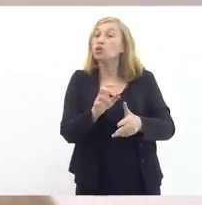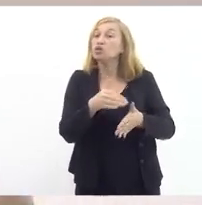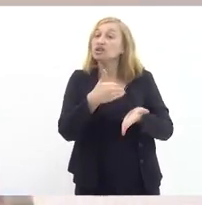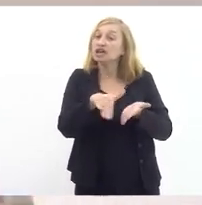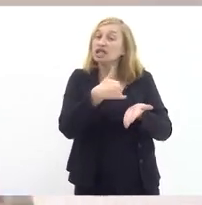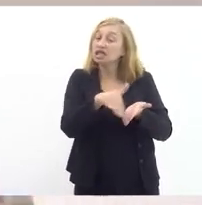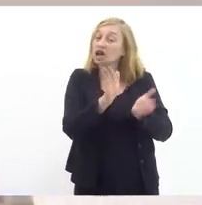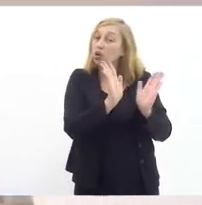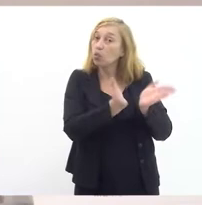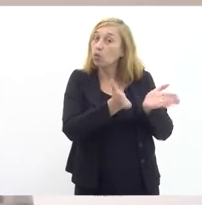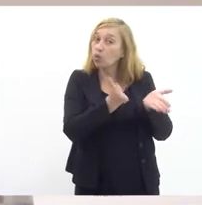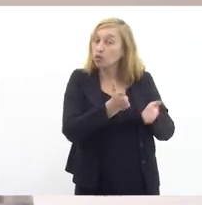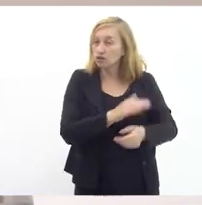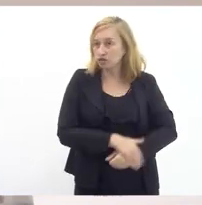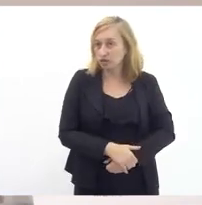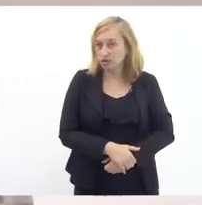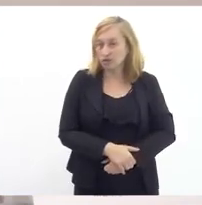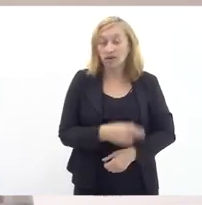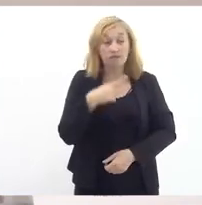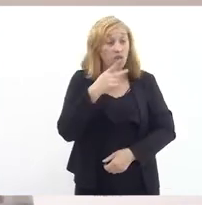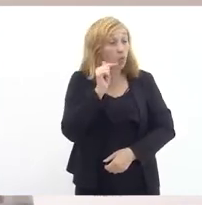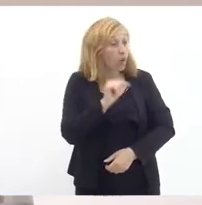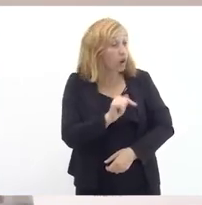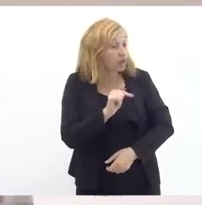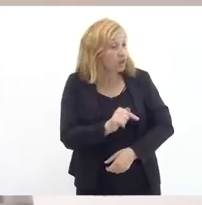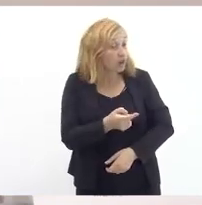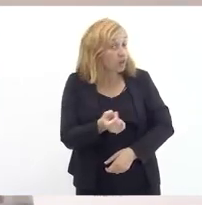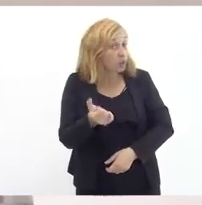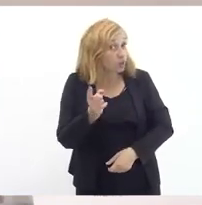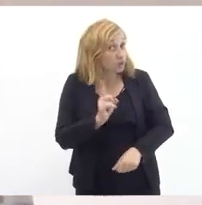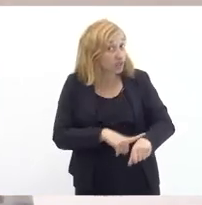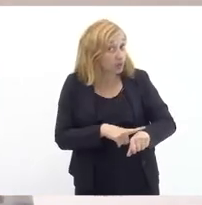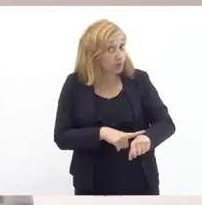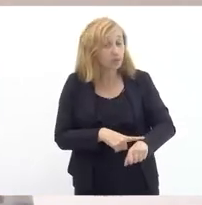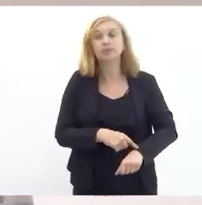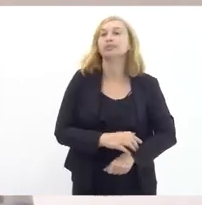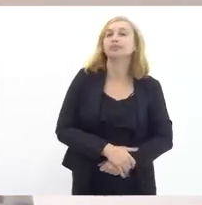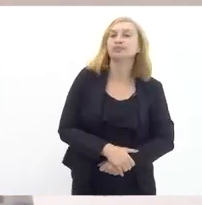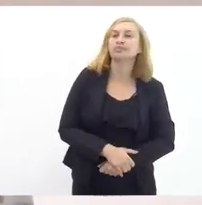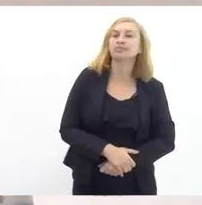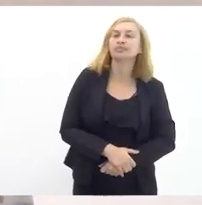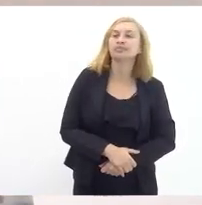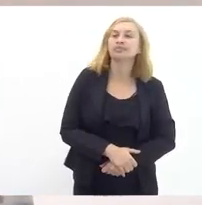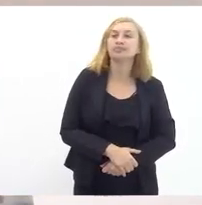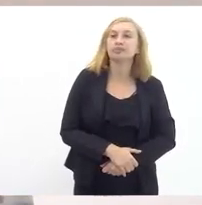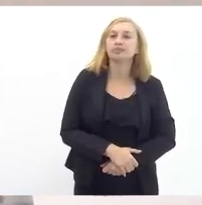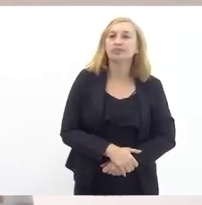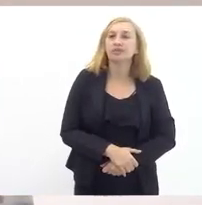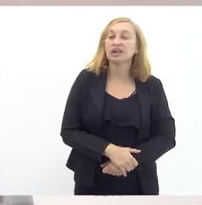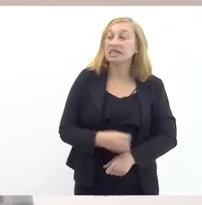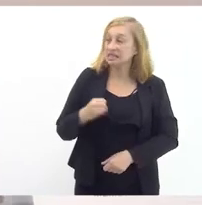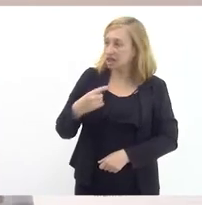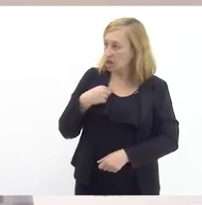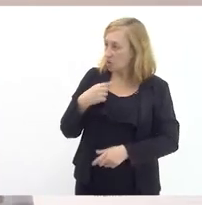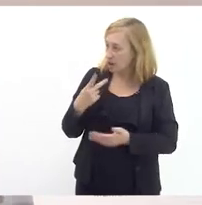hoje disse aqui, ainda há pouco, se eu ouvir errado, ele vai me